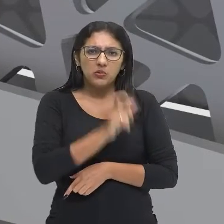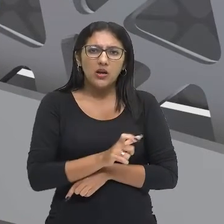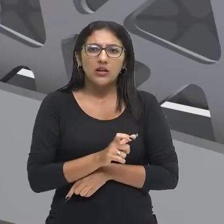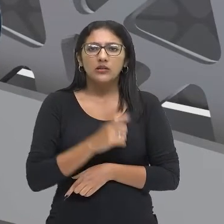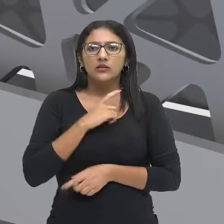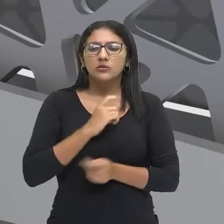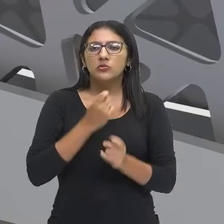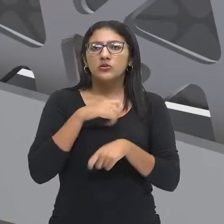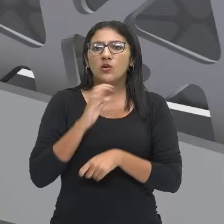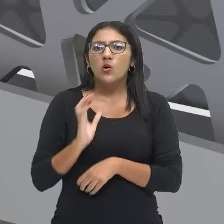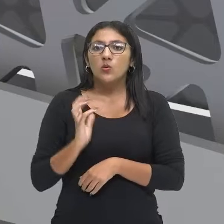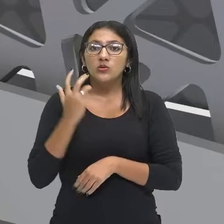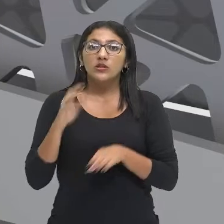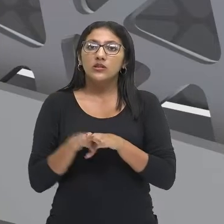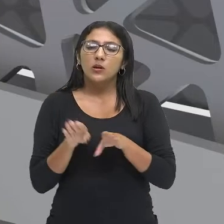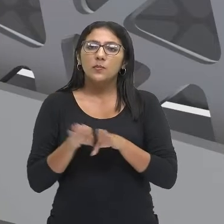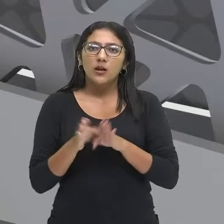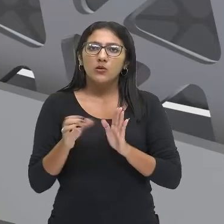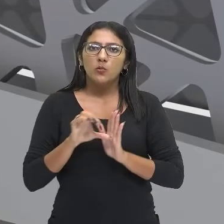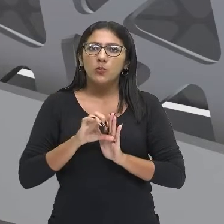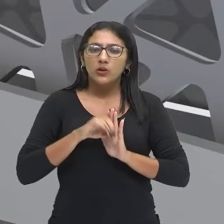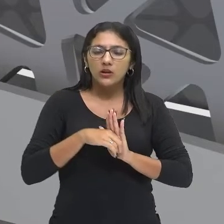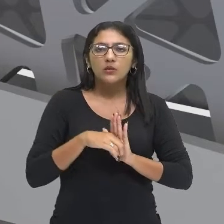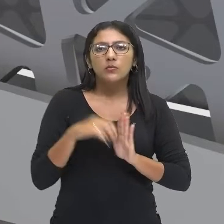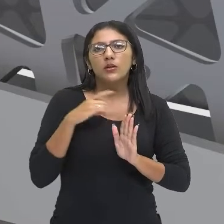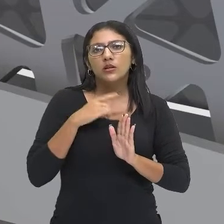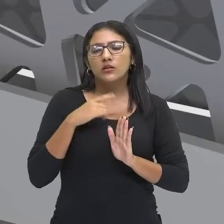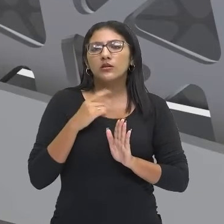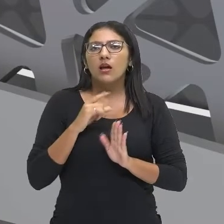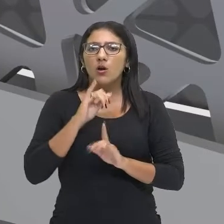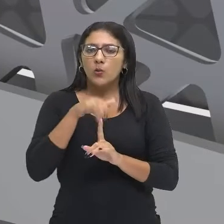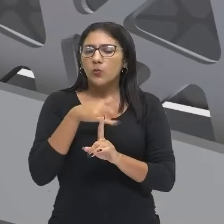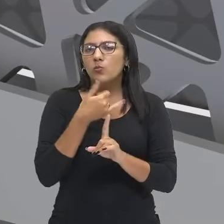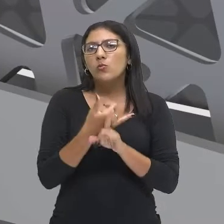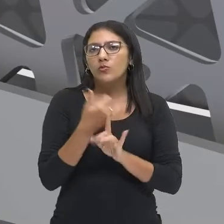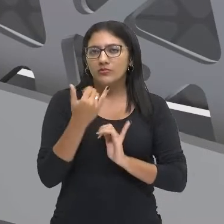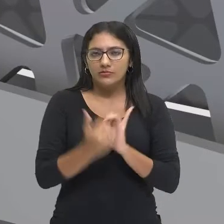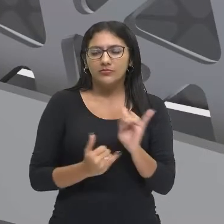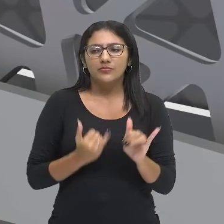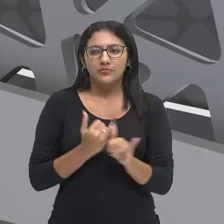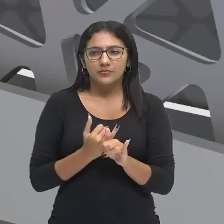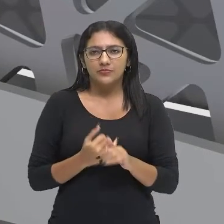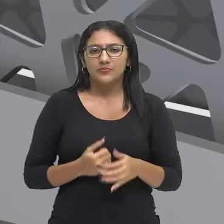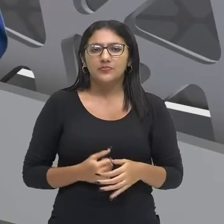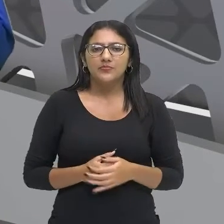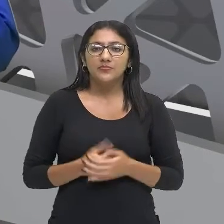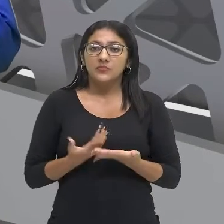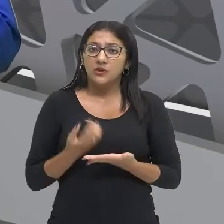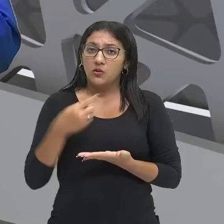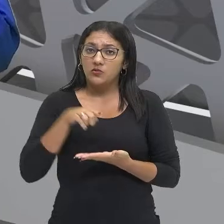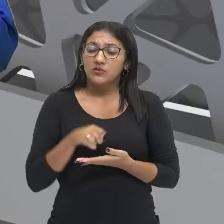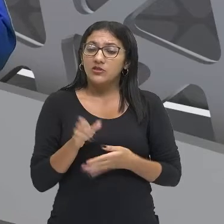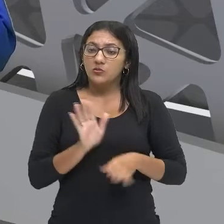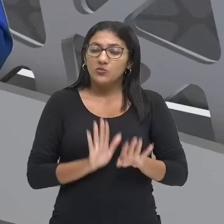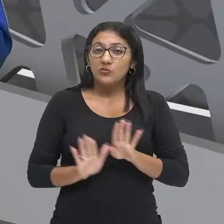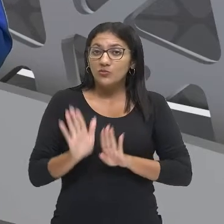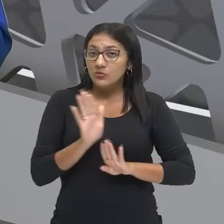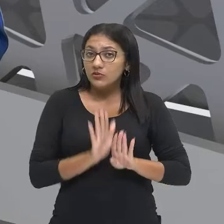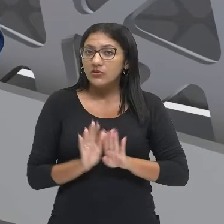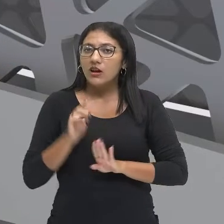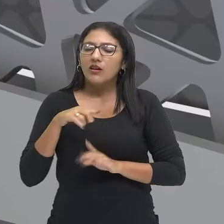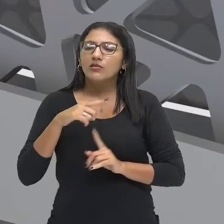estar cometendo também um crime, que é o cyberbullying. Tá? Então, cuidado também com esse tipo